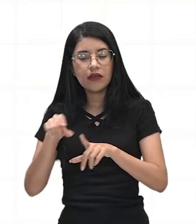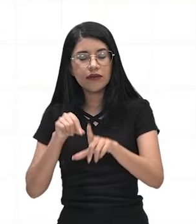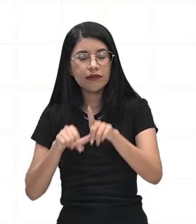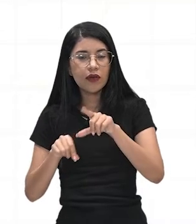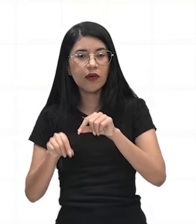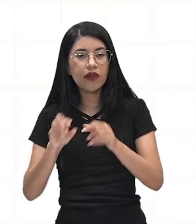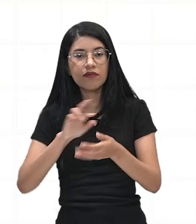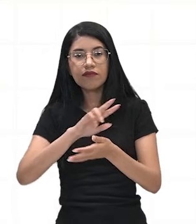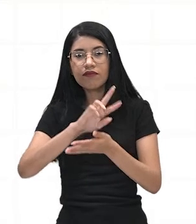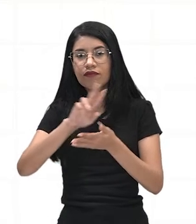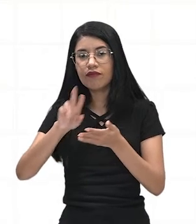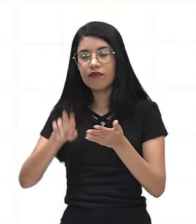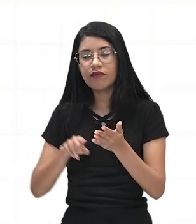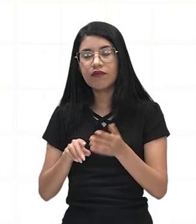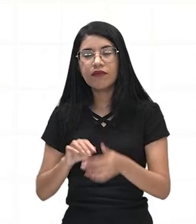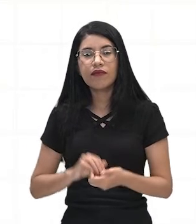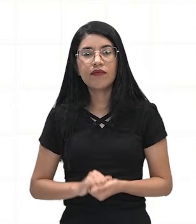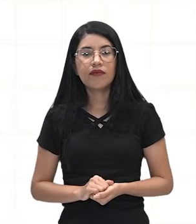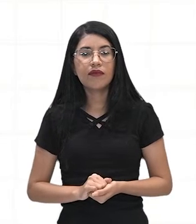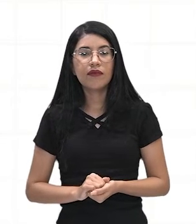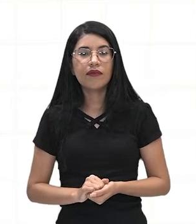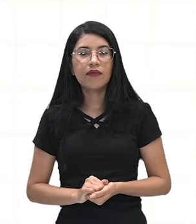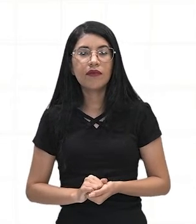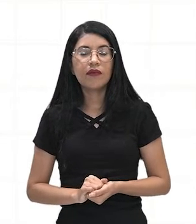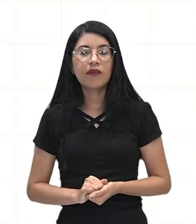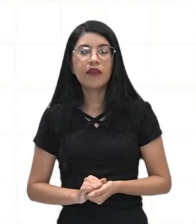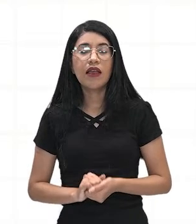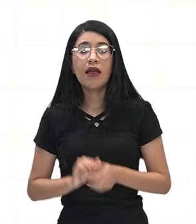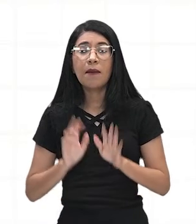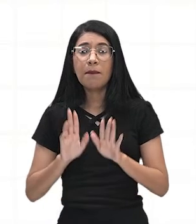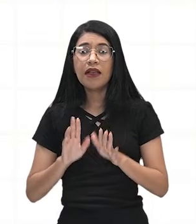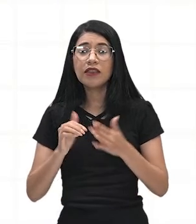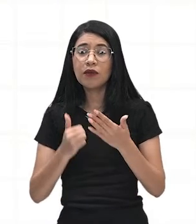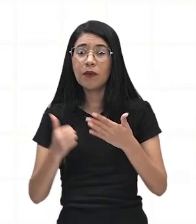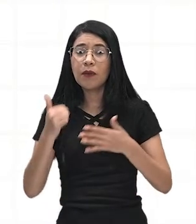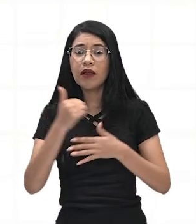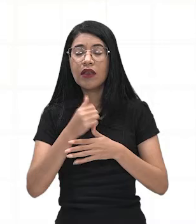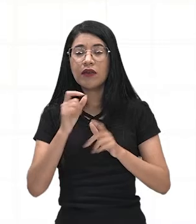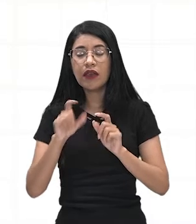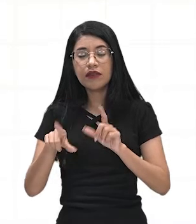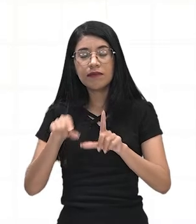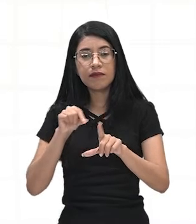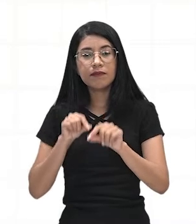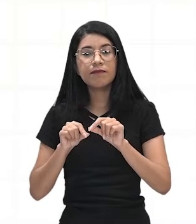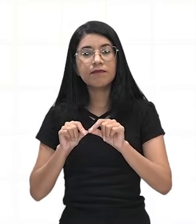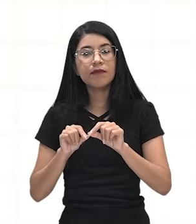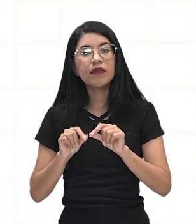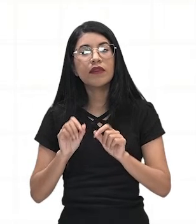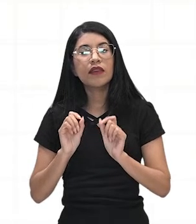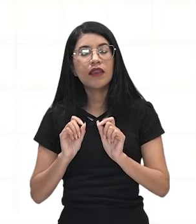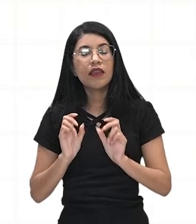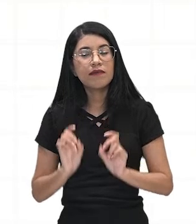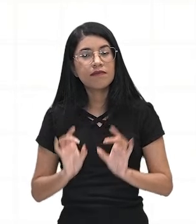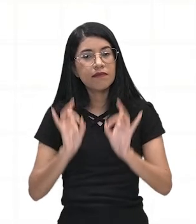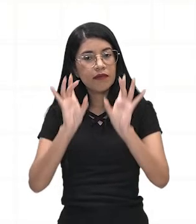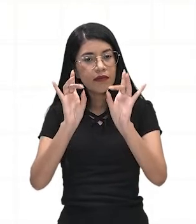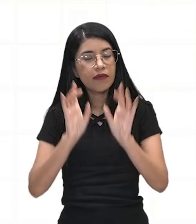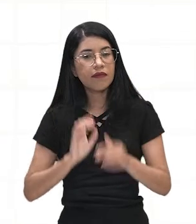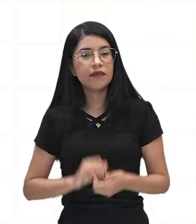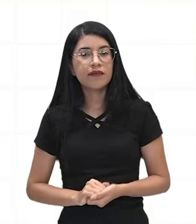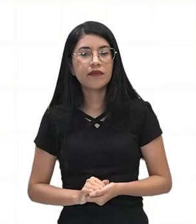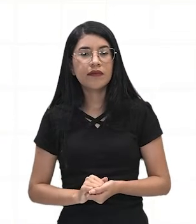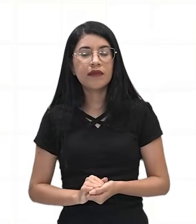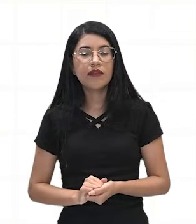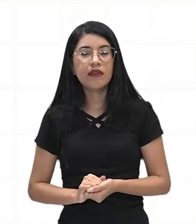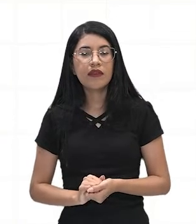decisão, tá? Apesar disso, elas tinham um privilégio especial E isso aqui era importante para